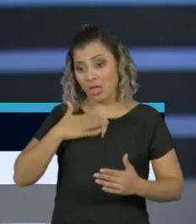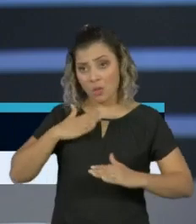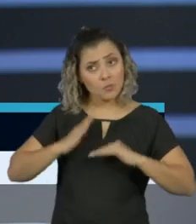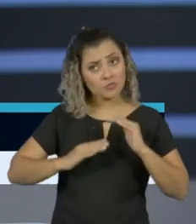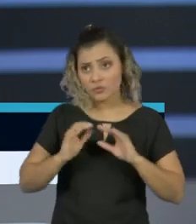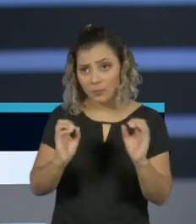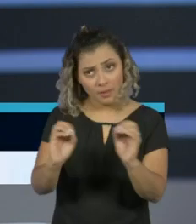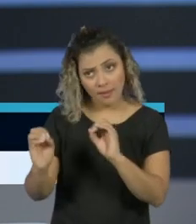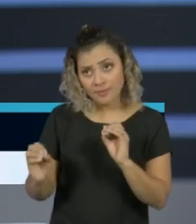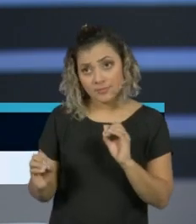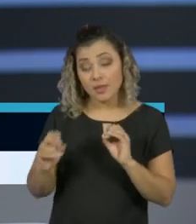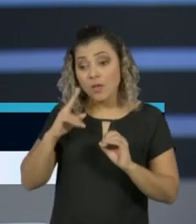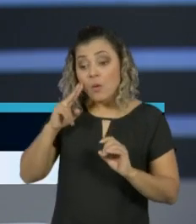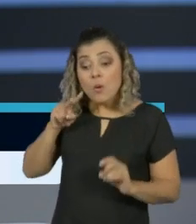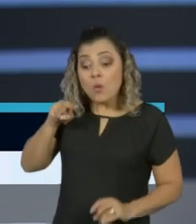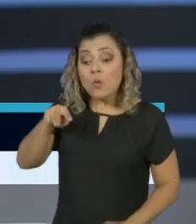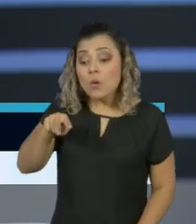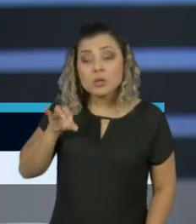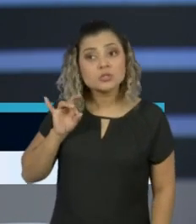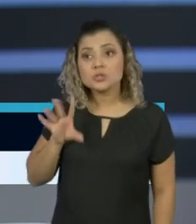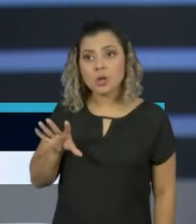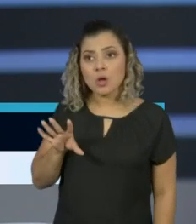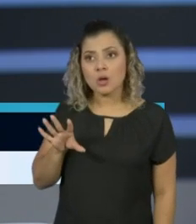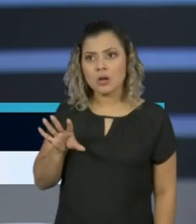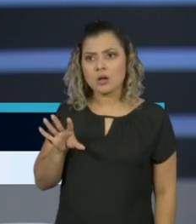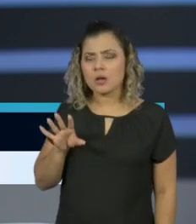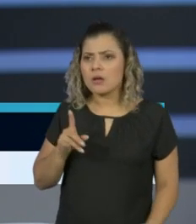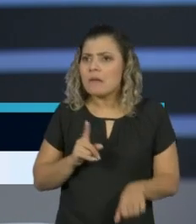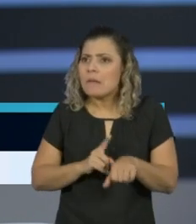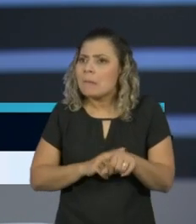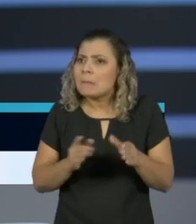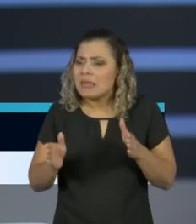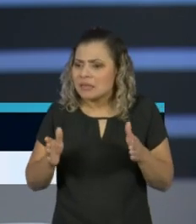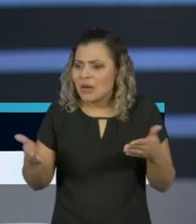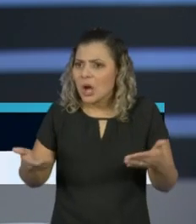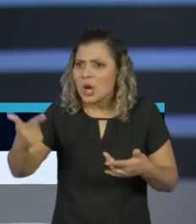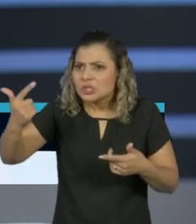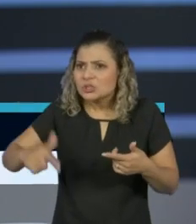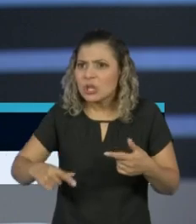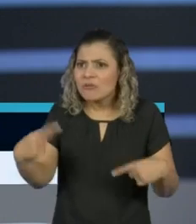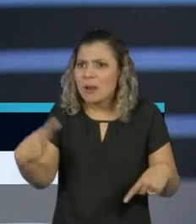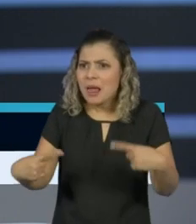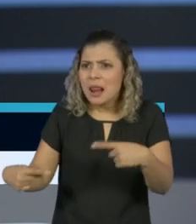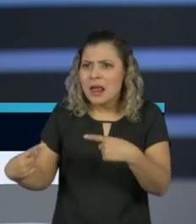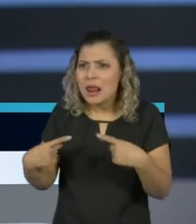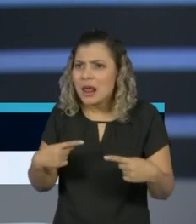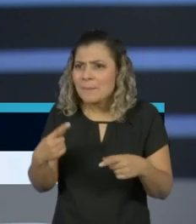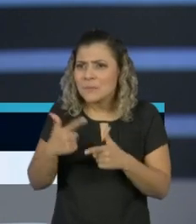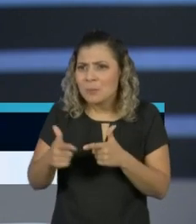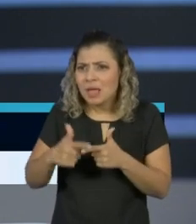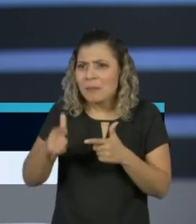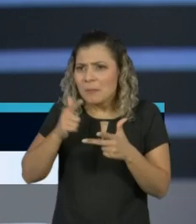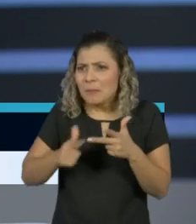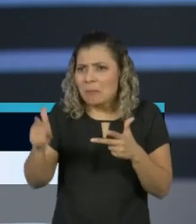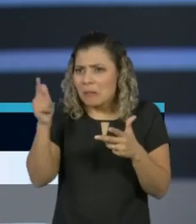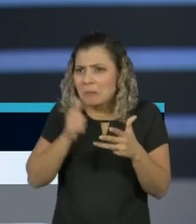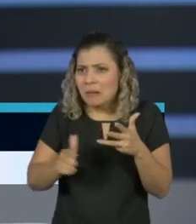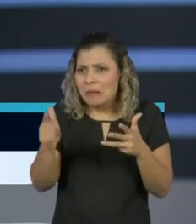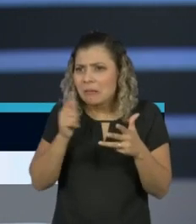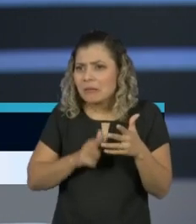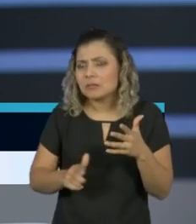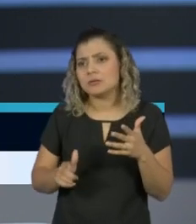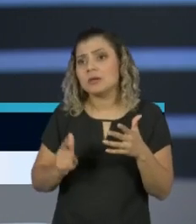não sou especialista nisso no momento que desses você criar mais confusão colocando no momento que existe a